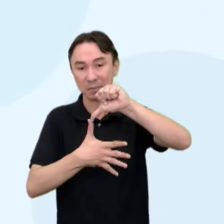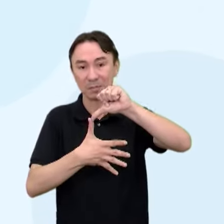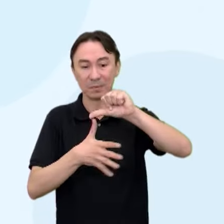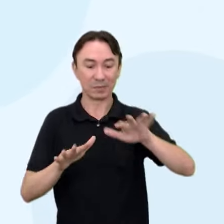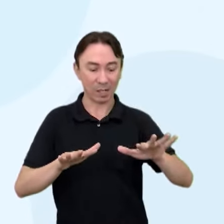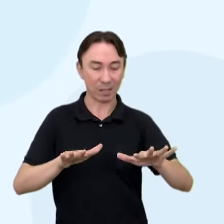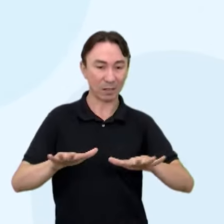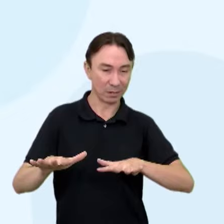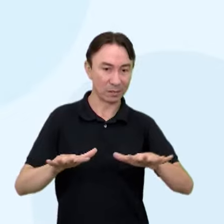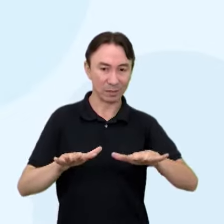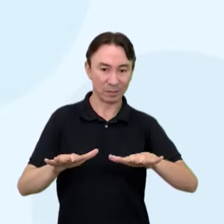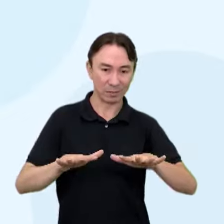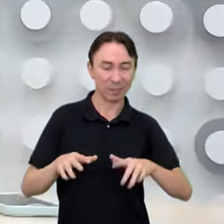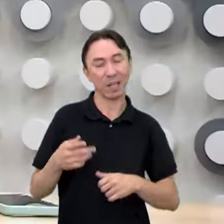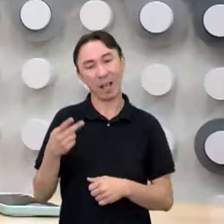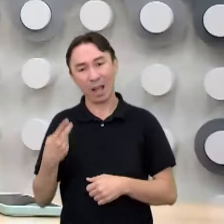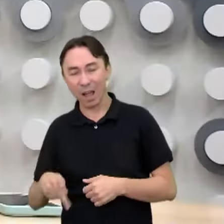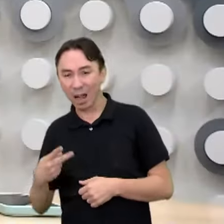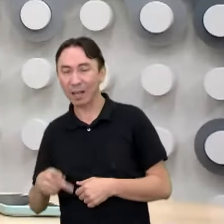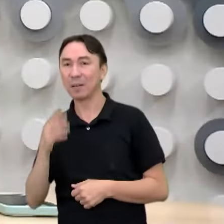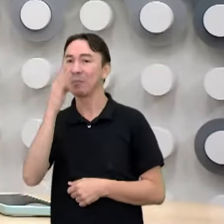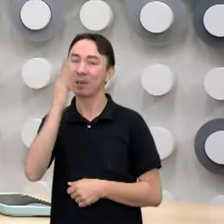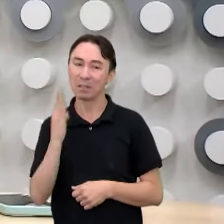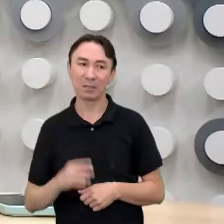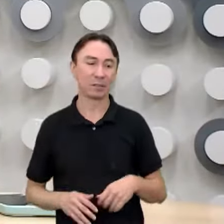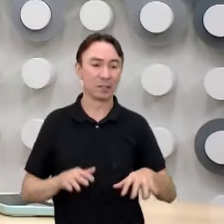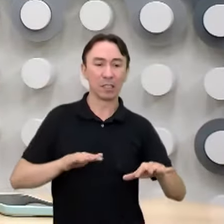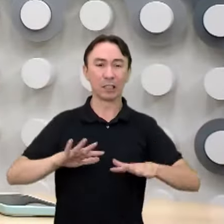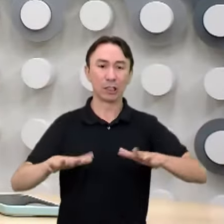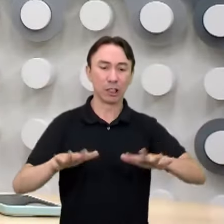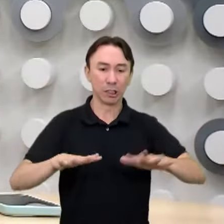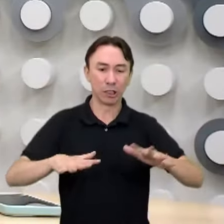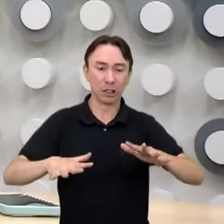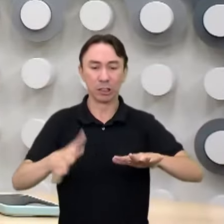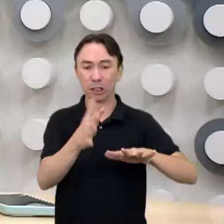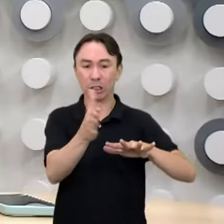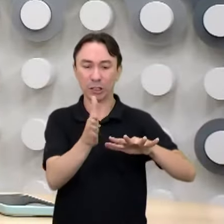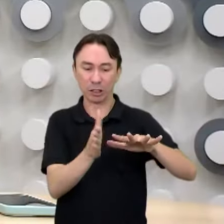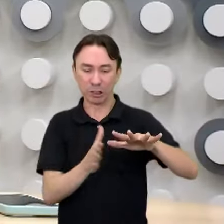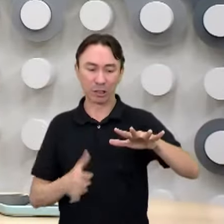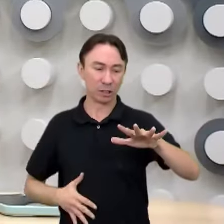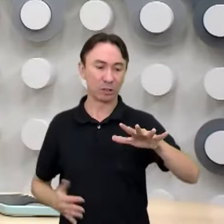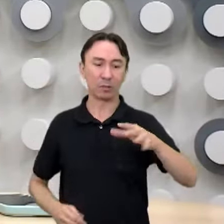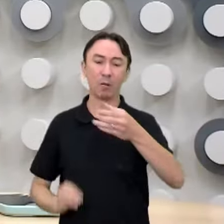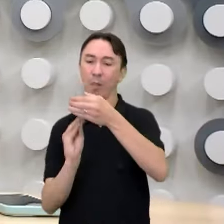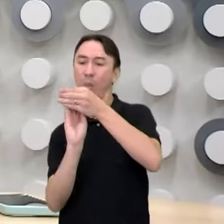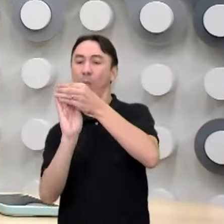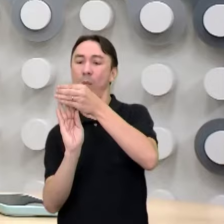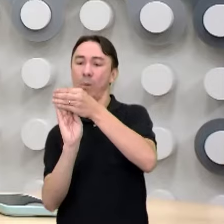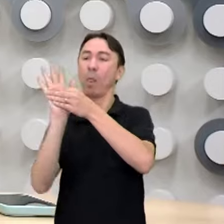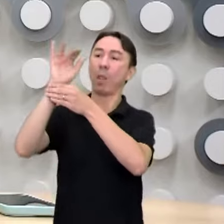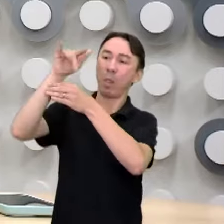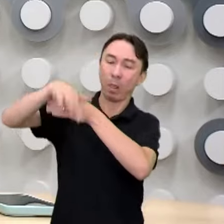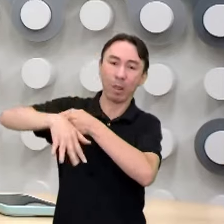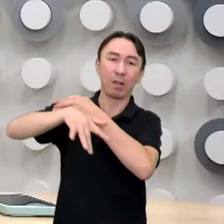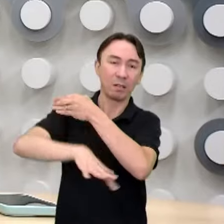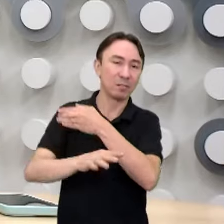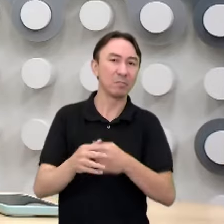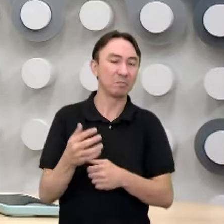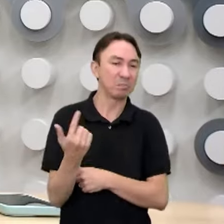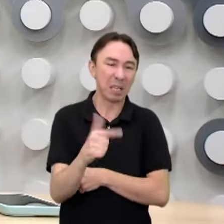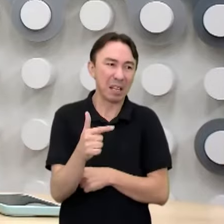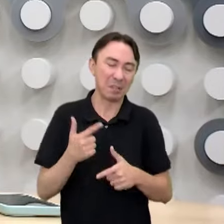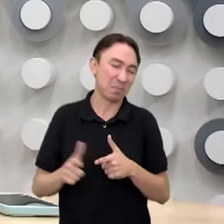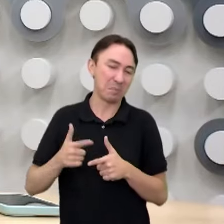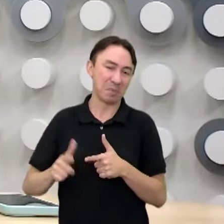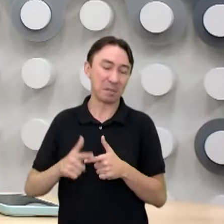aqui, né? Ah, o Brasil não tem problema de terremoto, não tem problema de vulcanismo, mas tem tremores de terra, né? A gente já